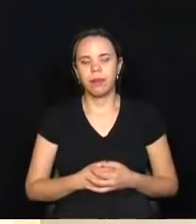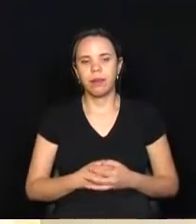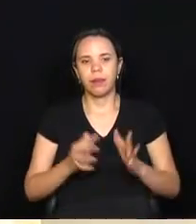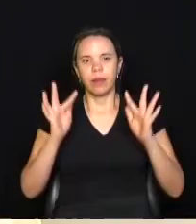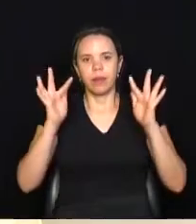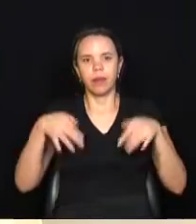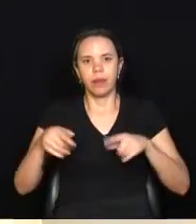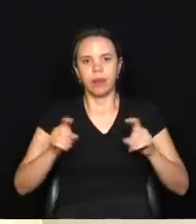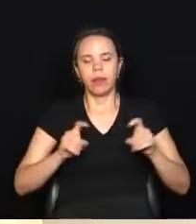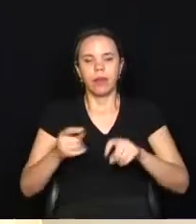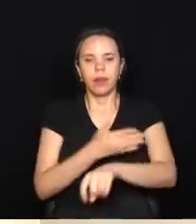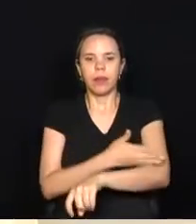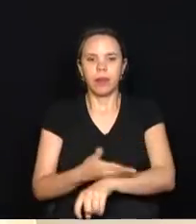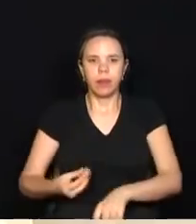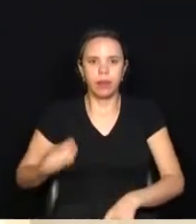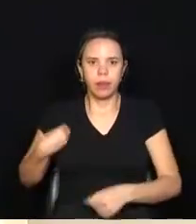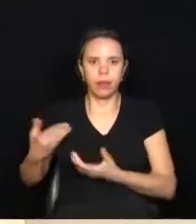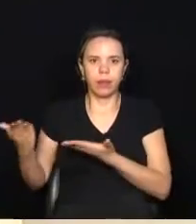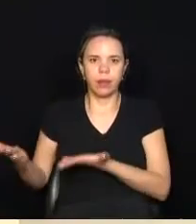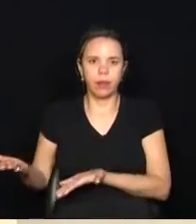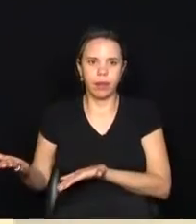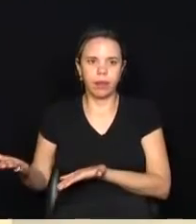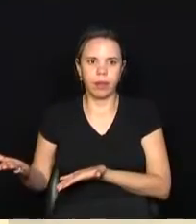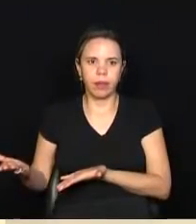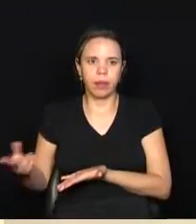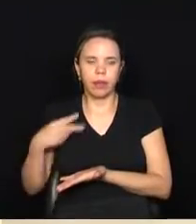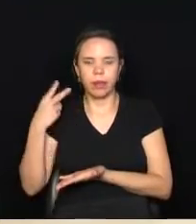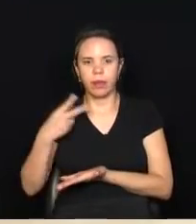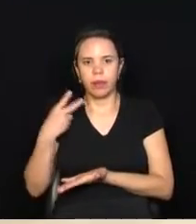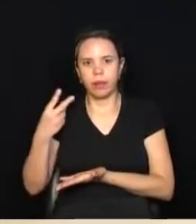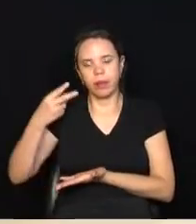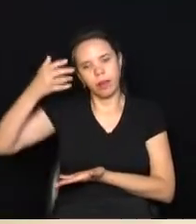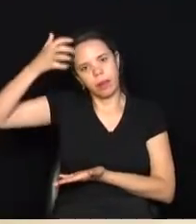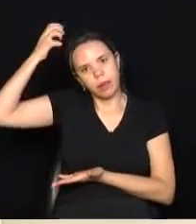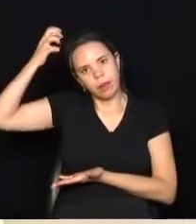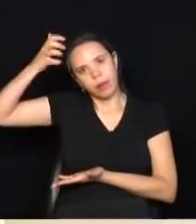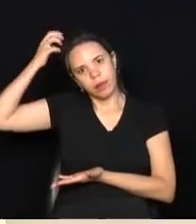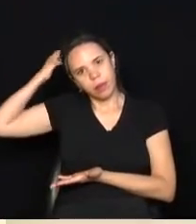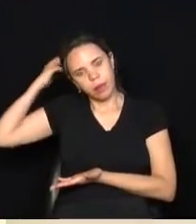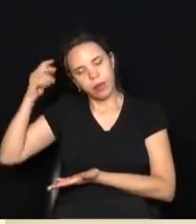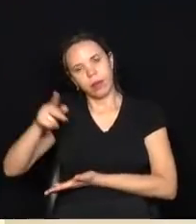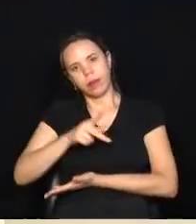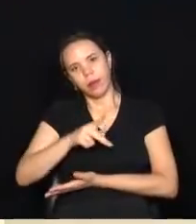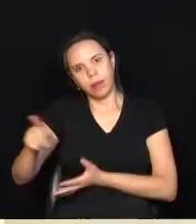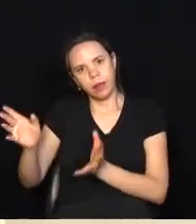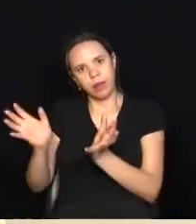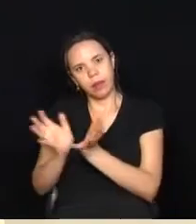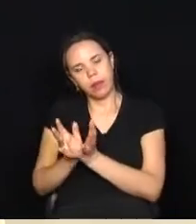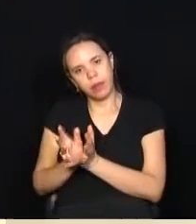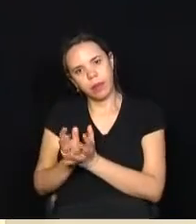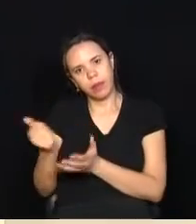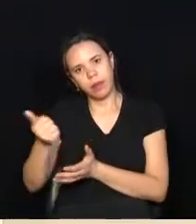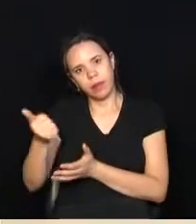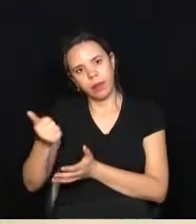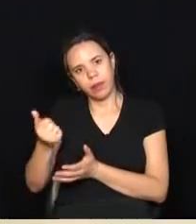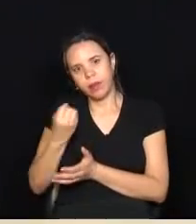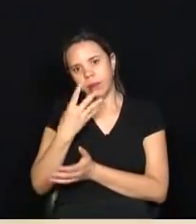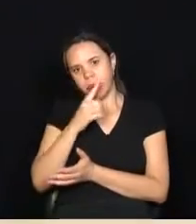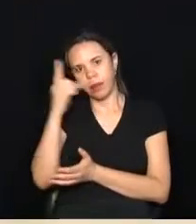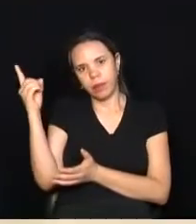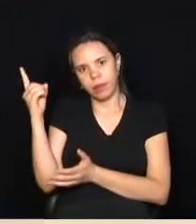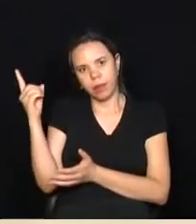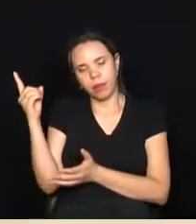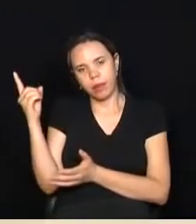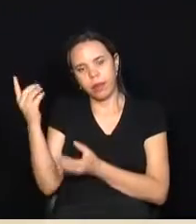fim desta reunião ordinária, nós estamos aqui, ao meu lado está o vereador Jair da Farmácia, que preside a comissão. Vereador, primeiramente, um bom dia.